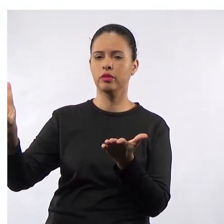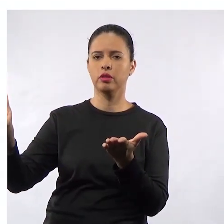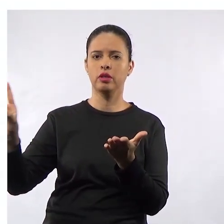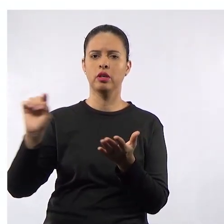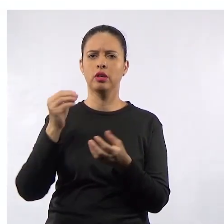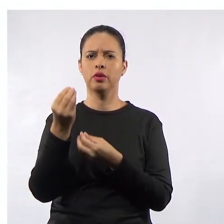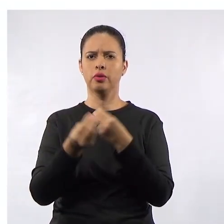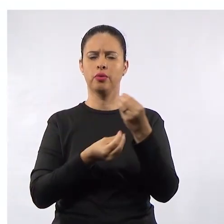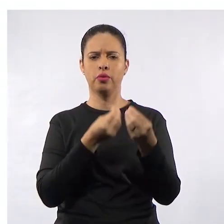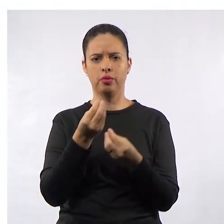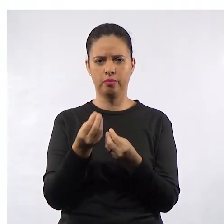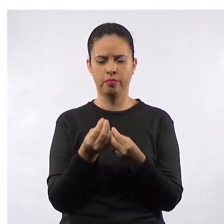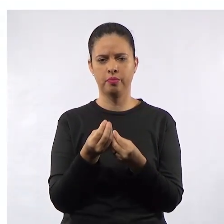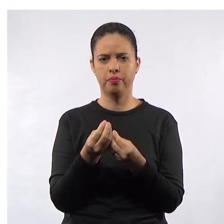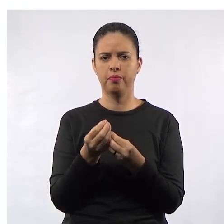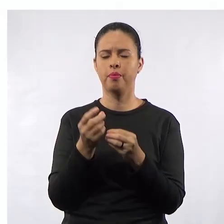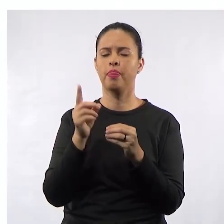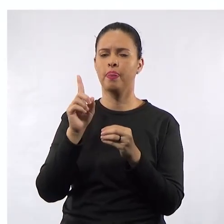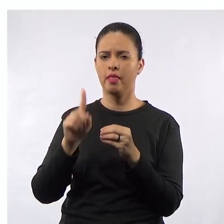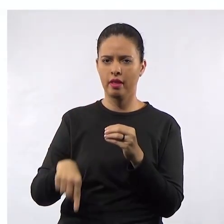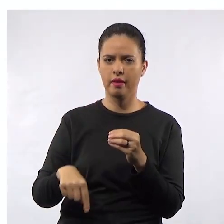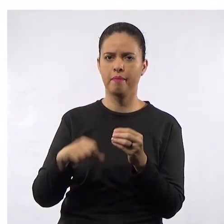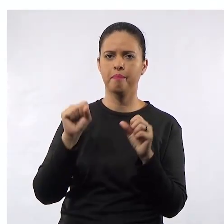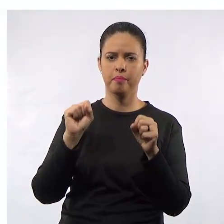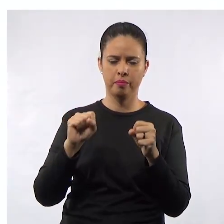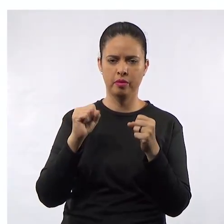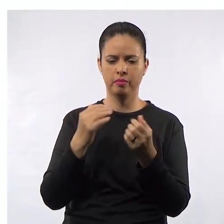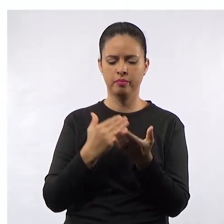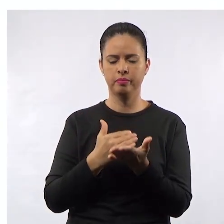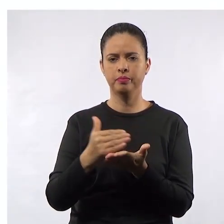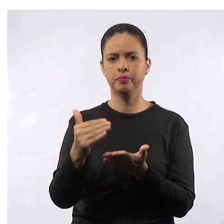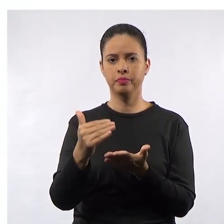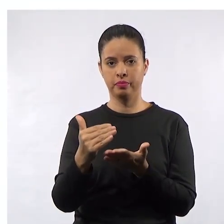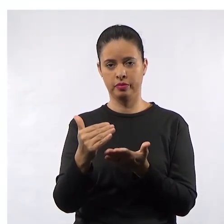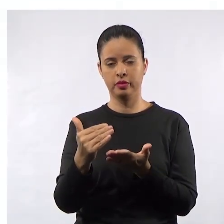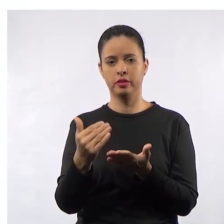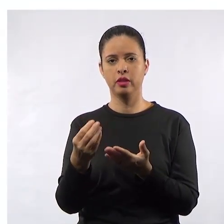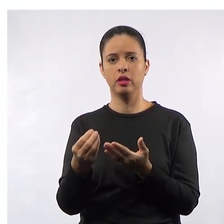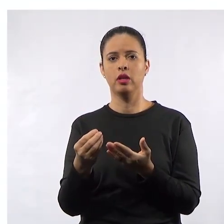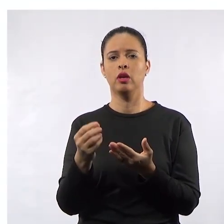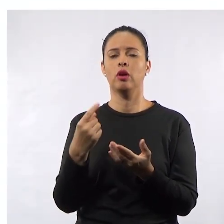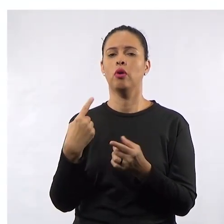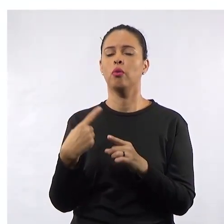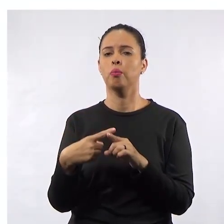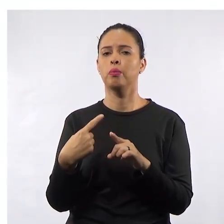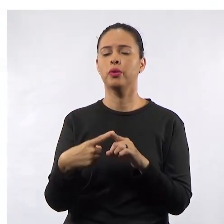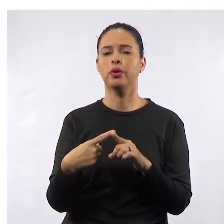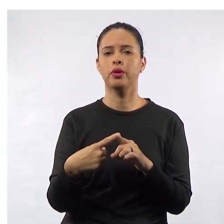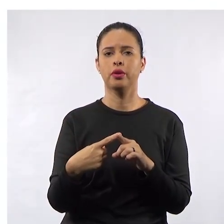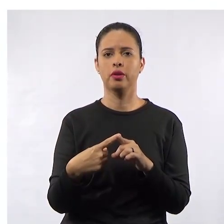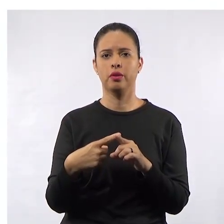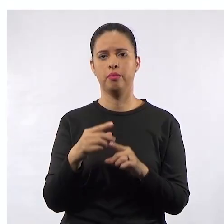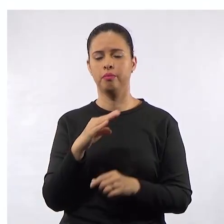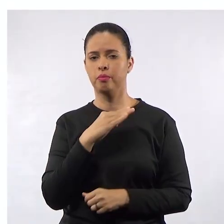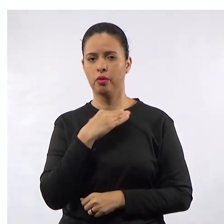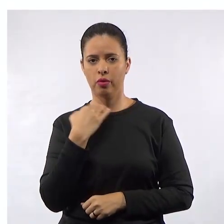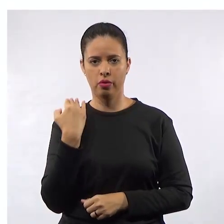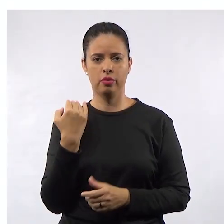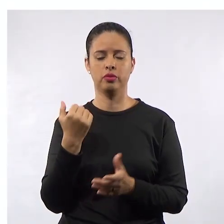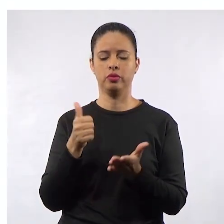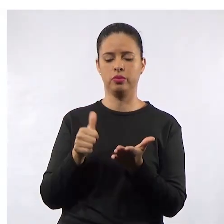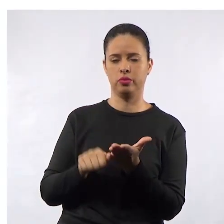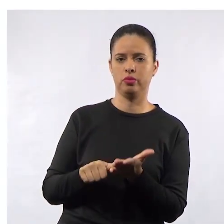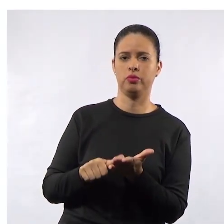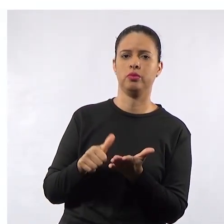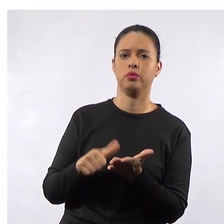a liquidação das cotas tá e podem ser originárias das seguintes causas tá pode ter a morte